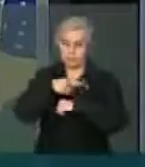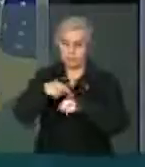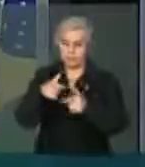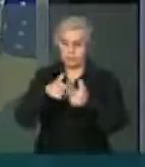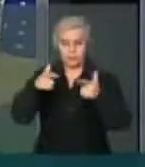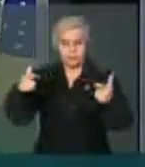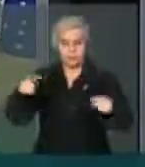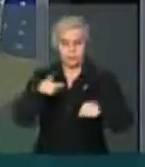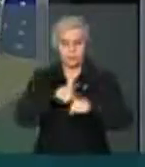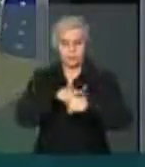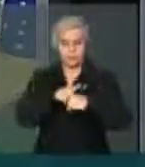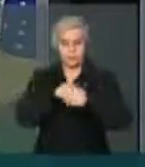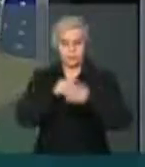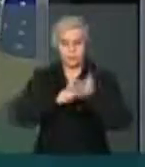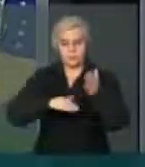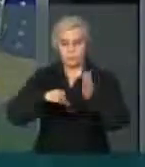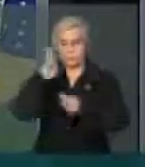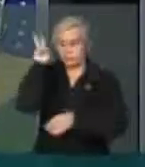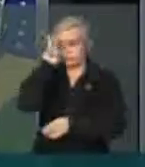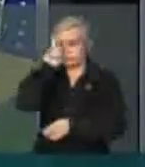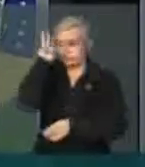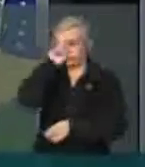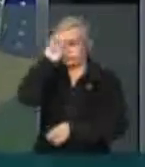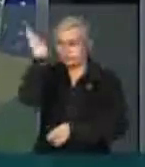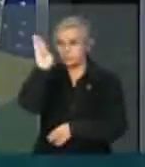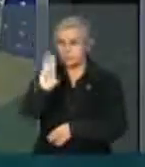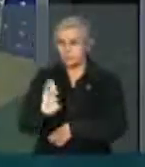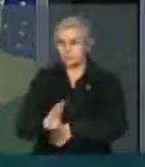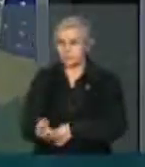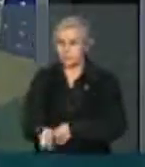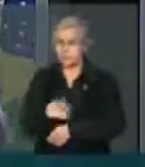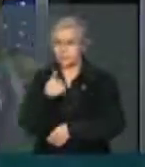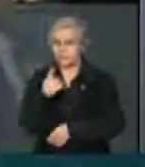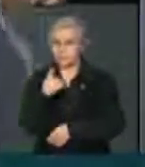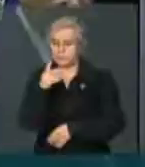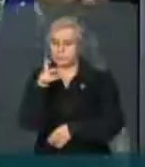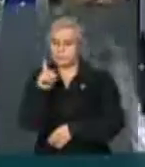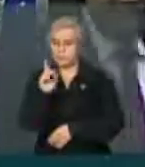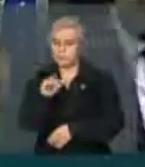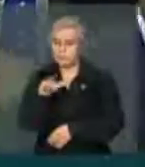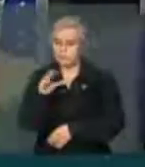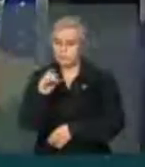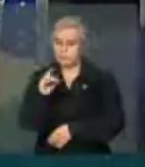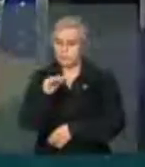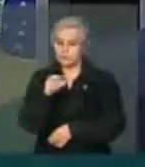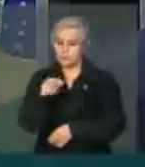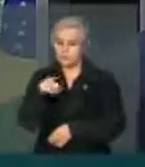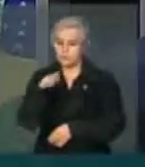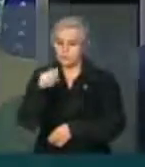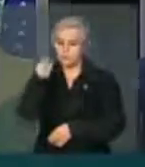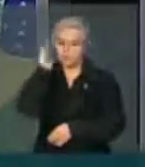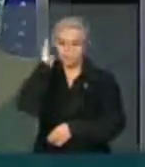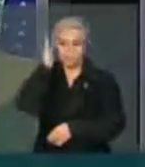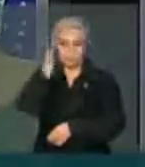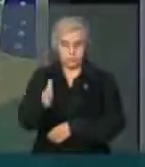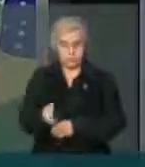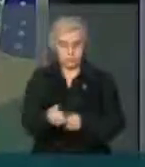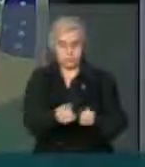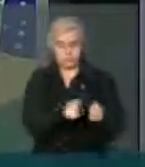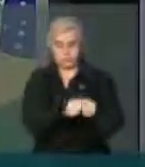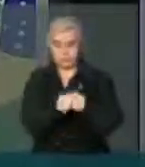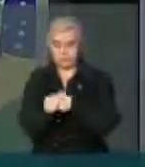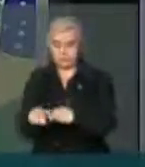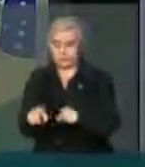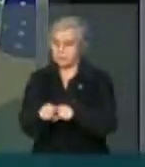em toda a história do Brasil de uma democracia sem risco, sem interrupção e, acima de tudo,